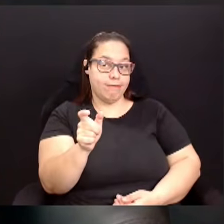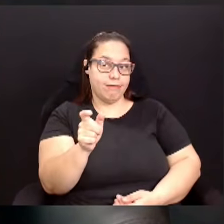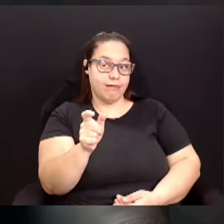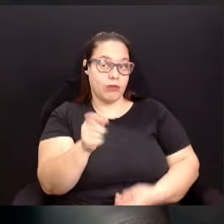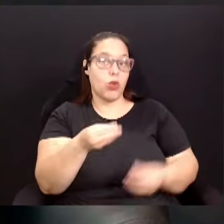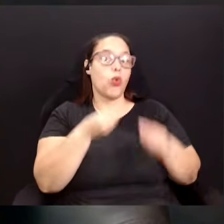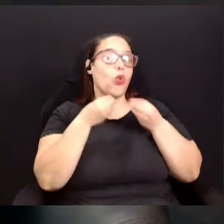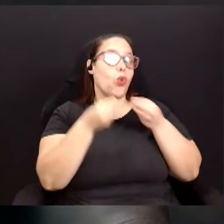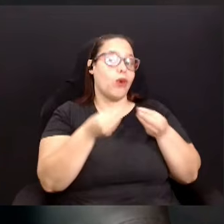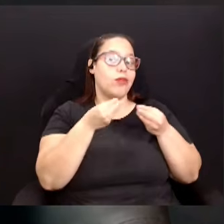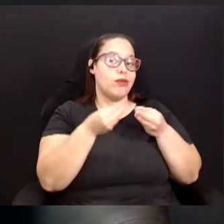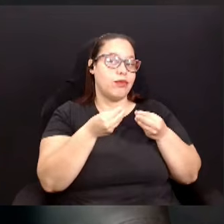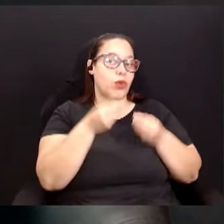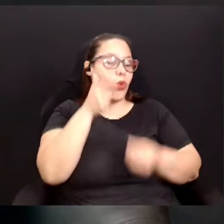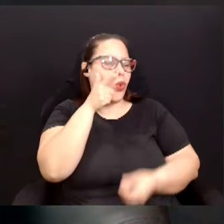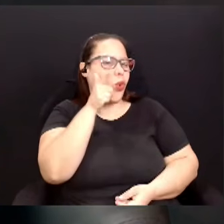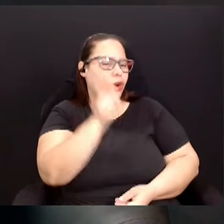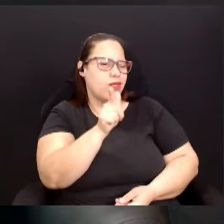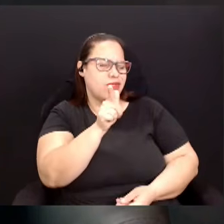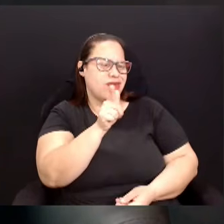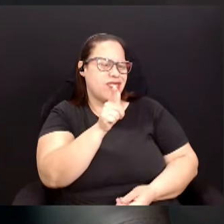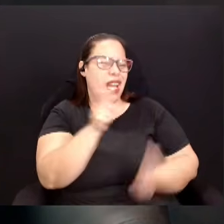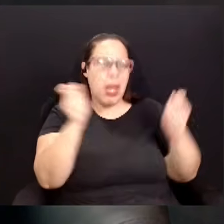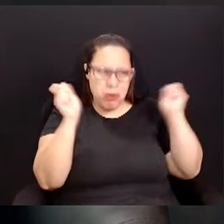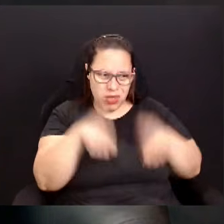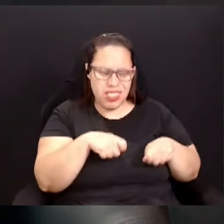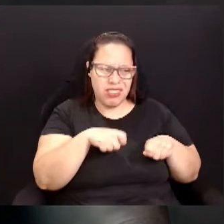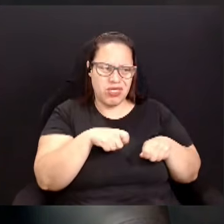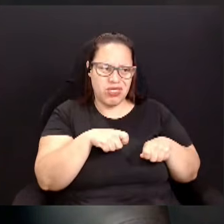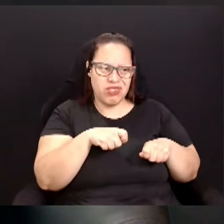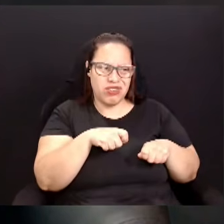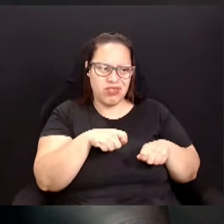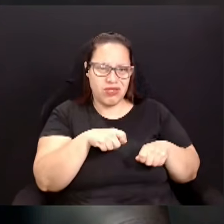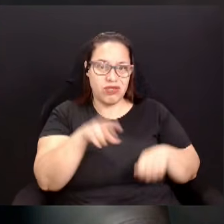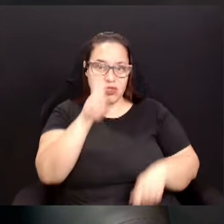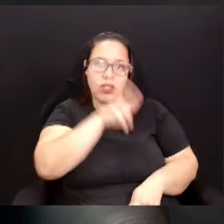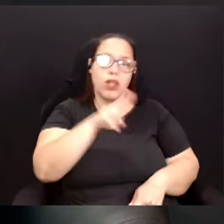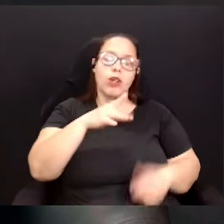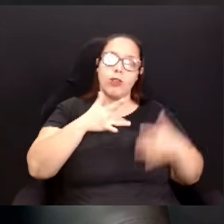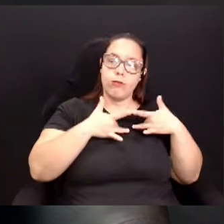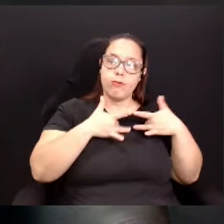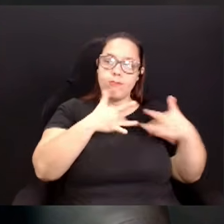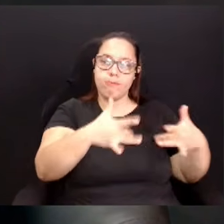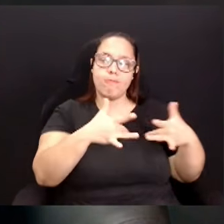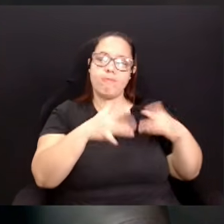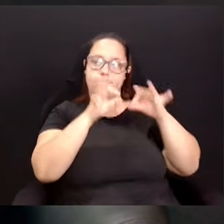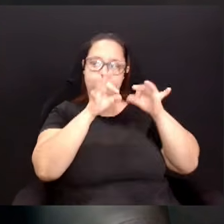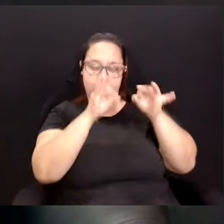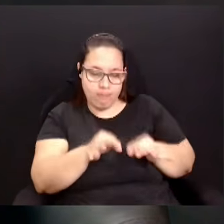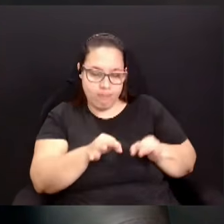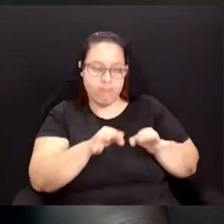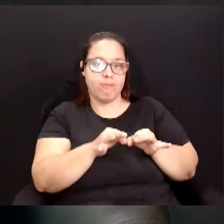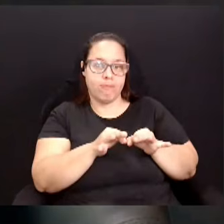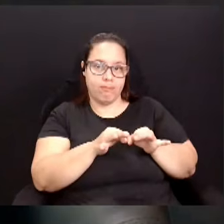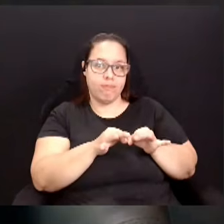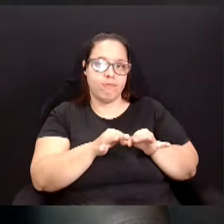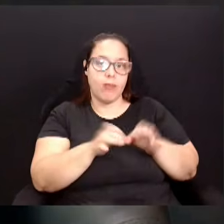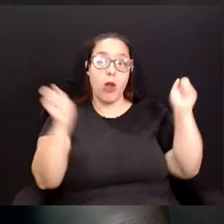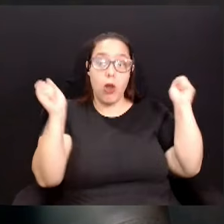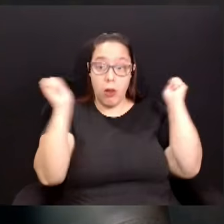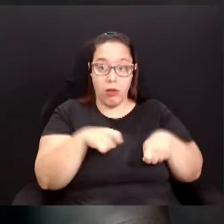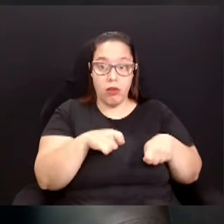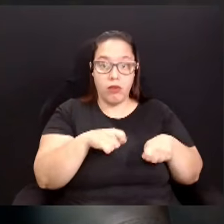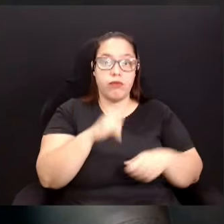Dá. É possível. Se a gente usar a gentileza, a assertividade ali, é possível. Vou dar um